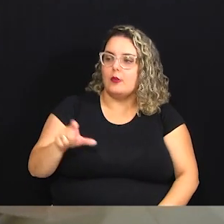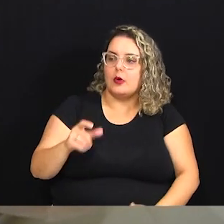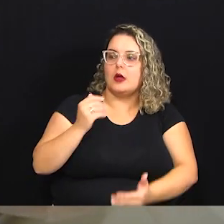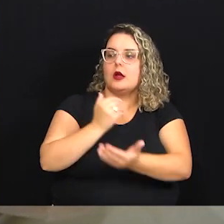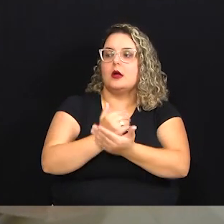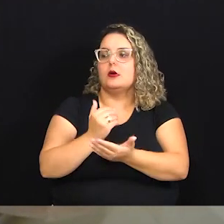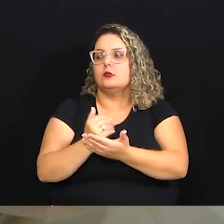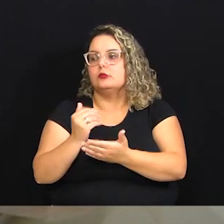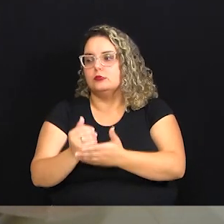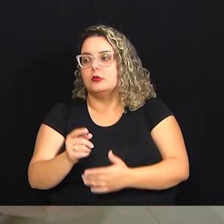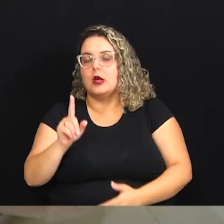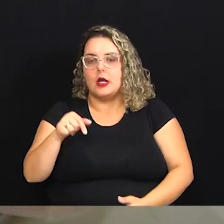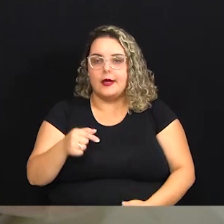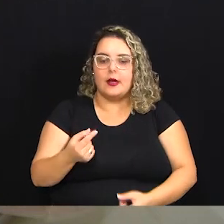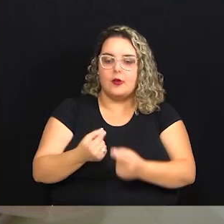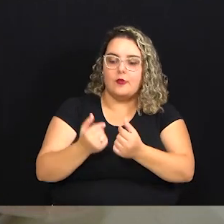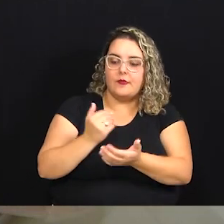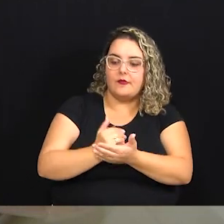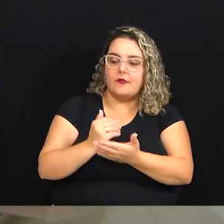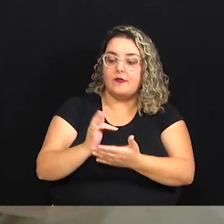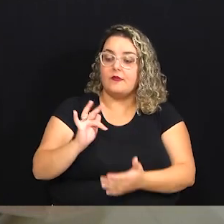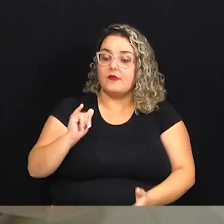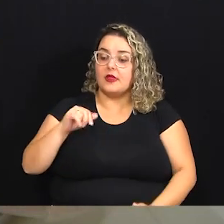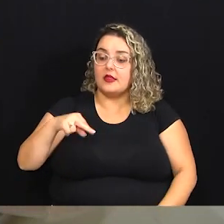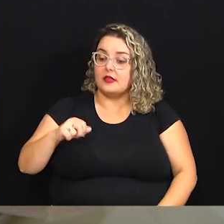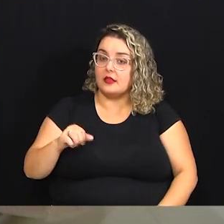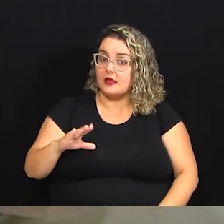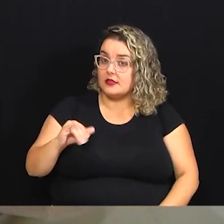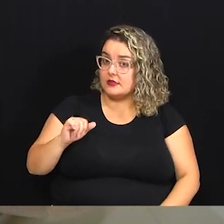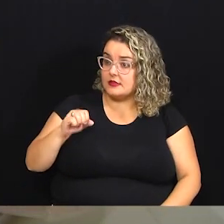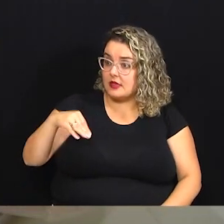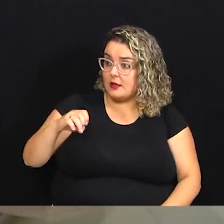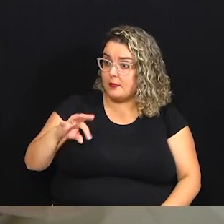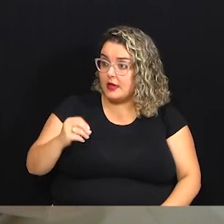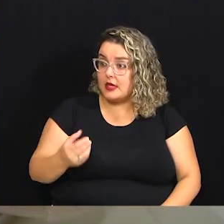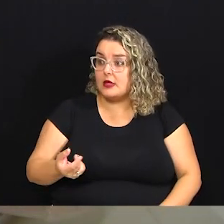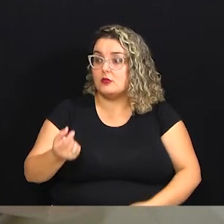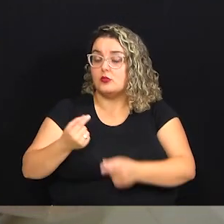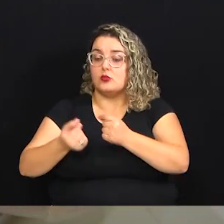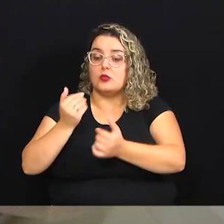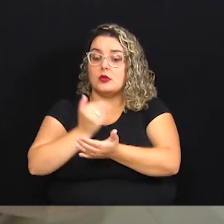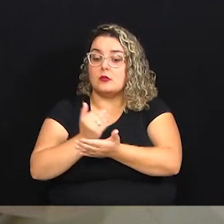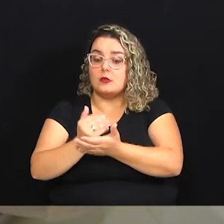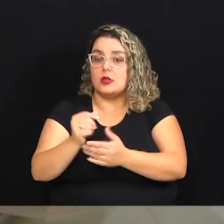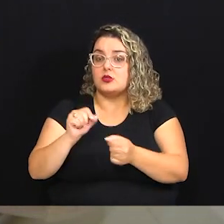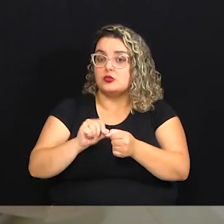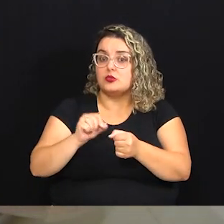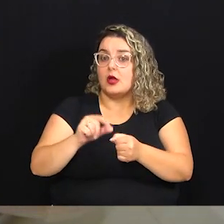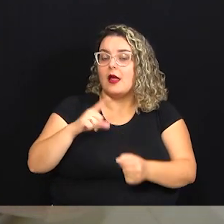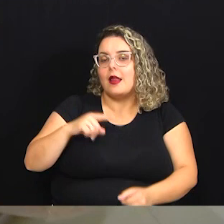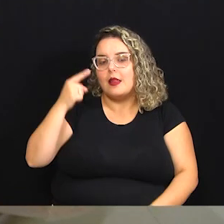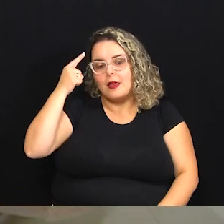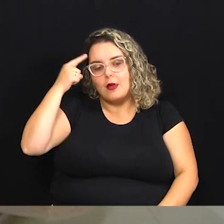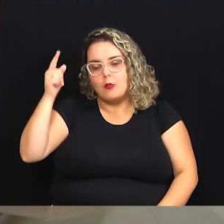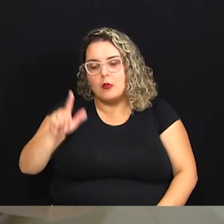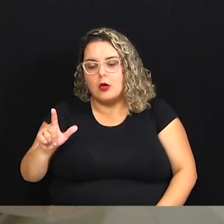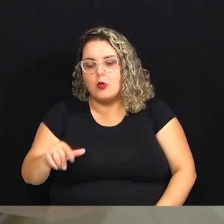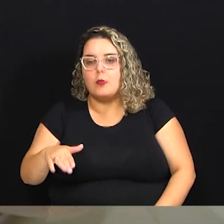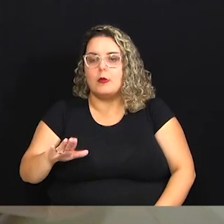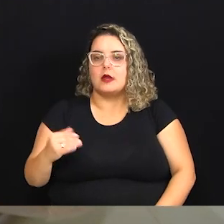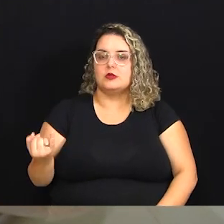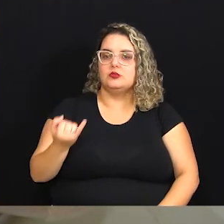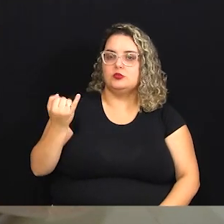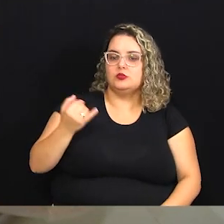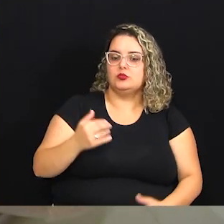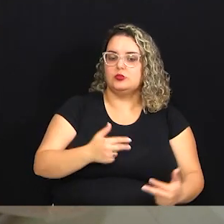de crédito? É um financiamento que eu tenho? Um empréstimo que eu fiz? Tem uma lógica aí que seria